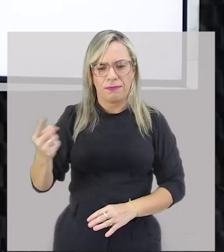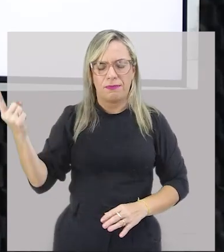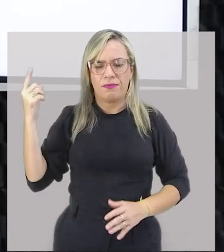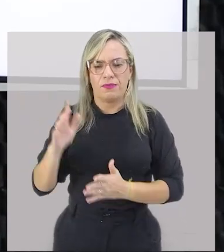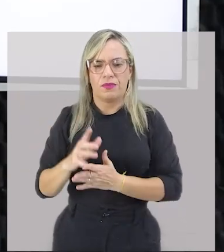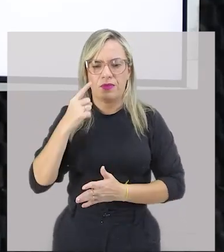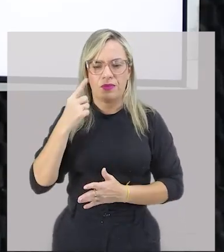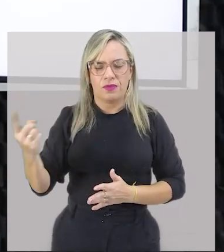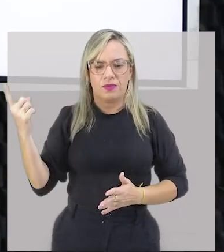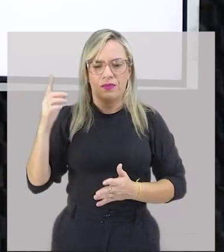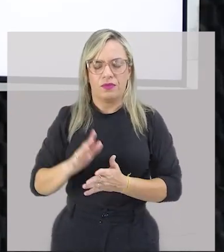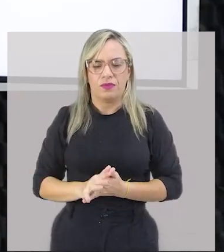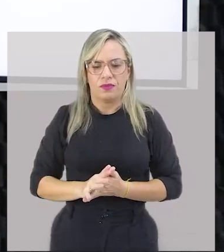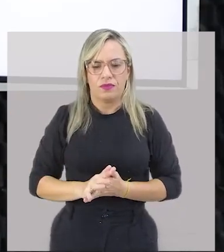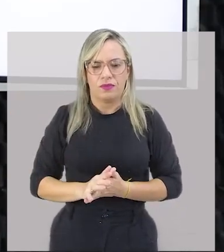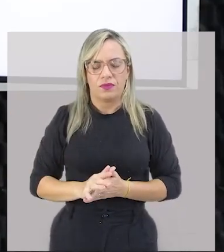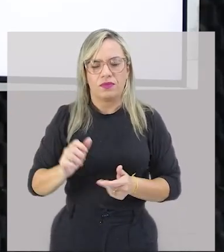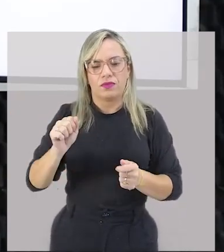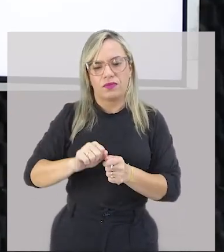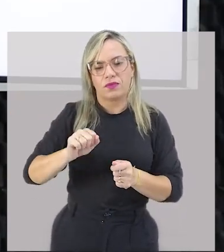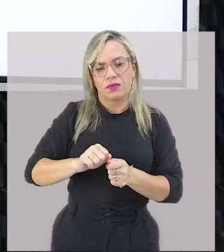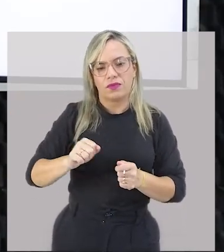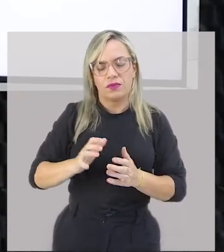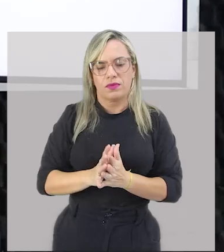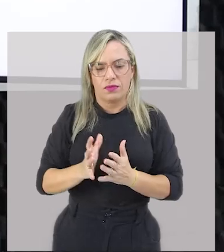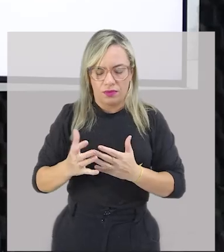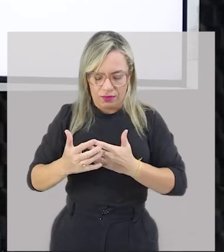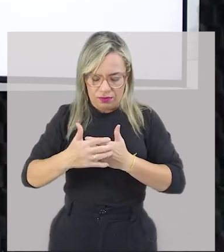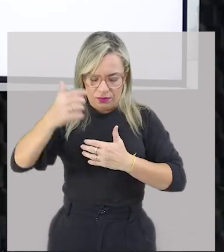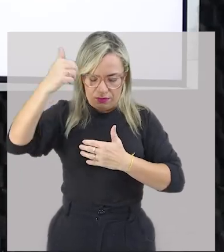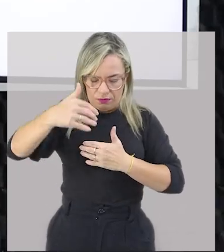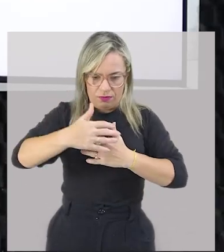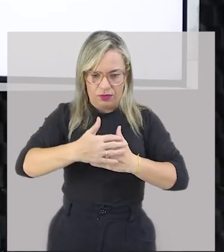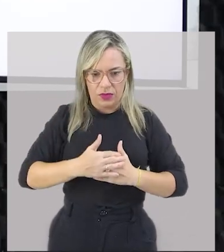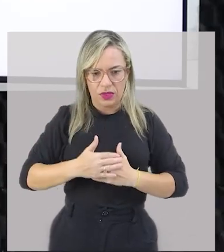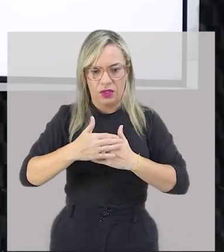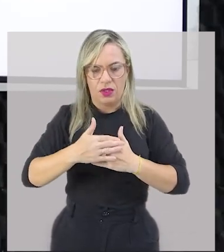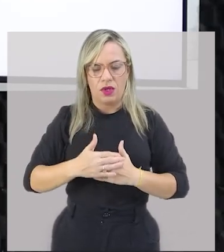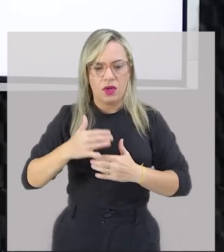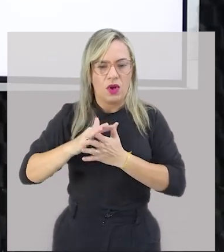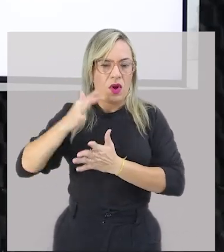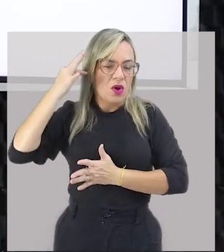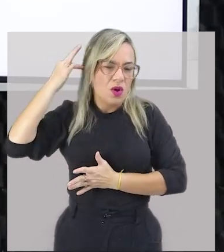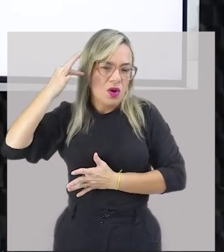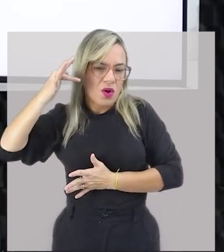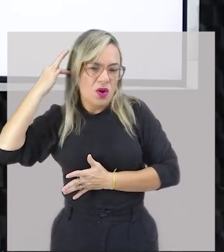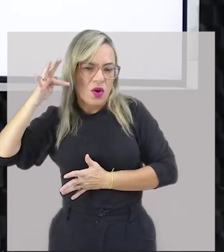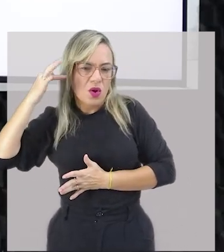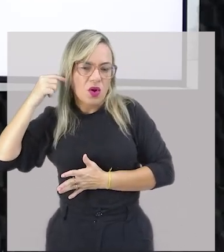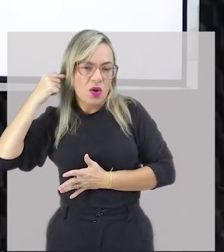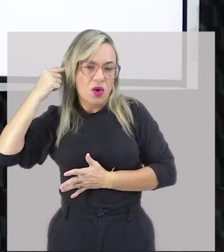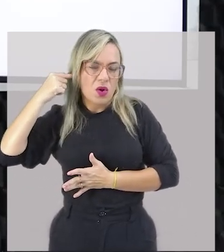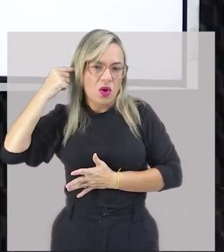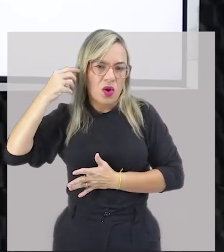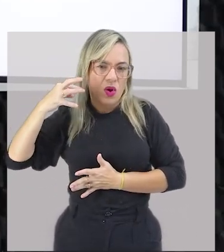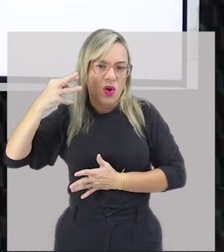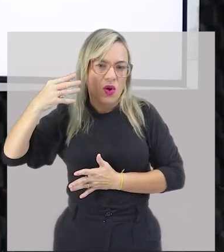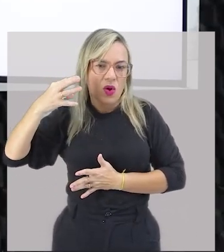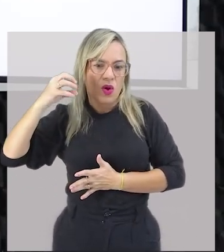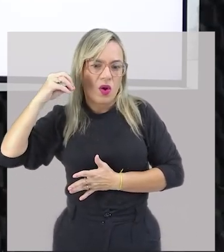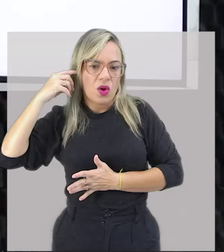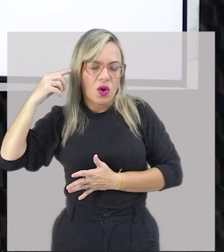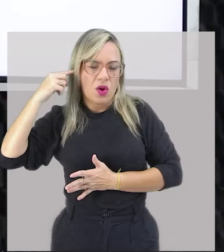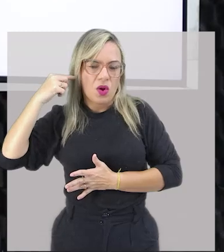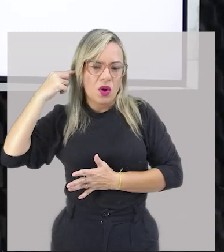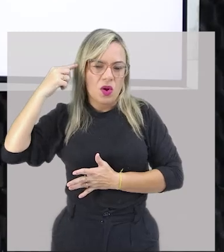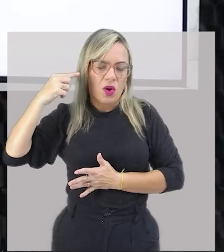ó, tenta te esmagar. E o ouvido dói porque empurra o tímpano para dentro. E o tímpano é uma película